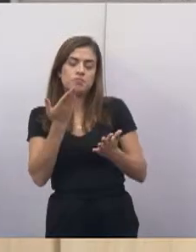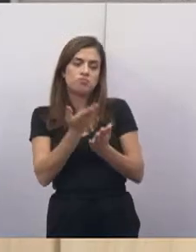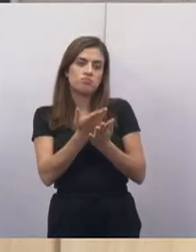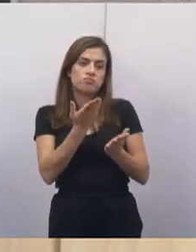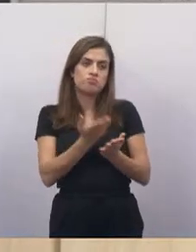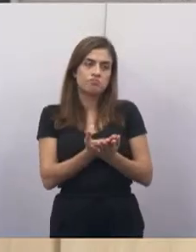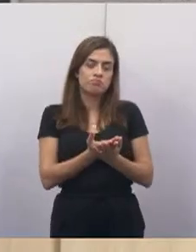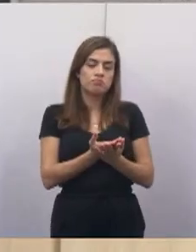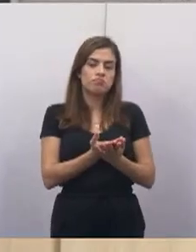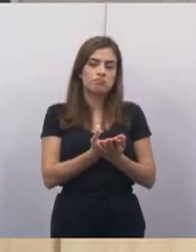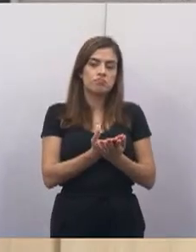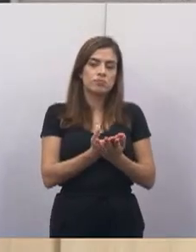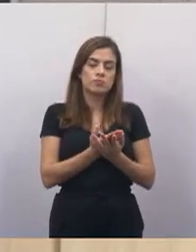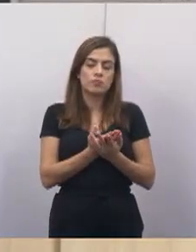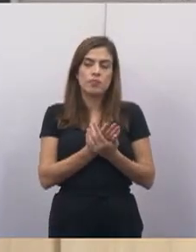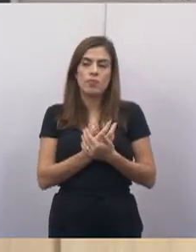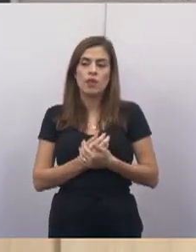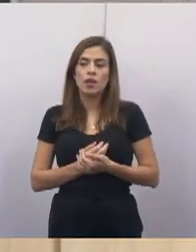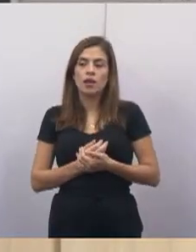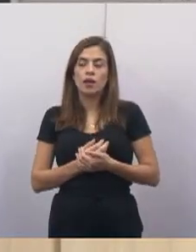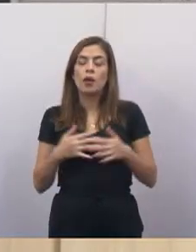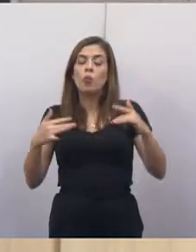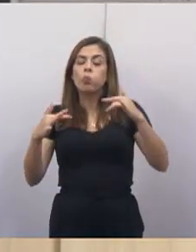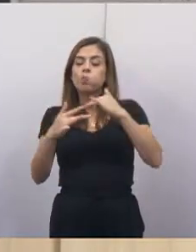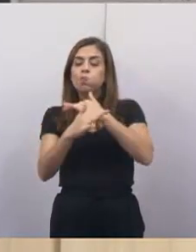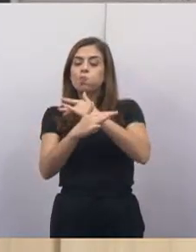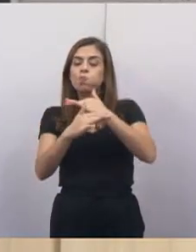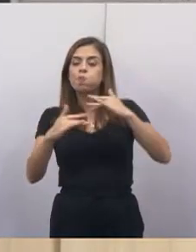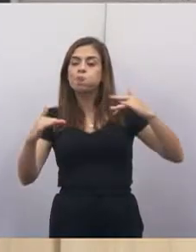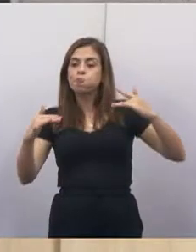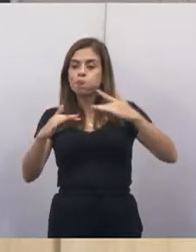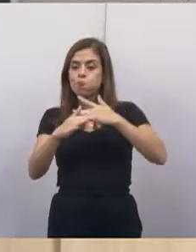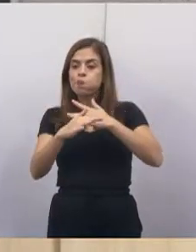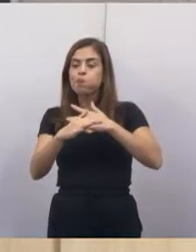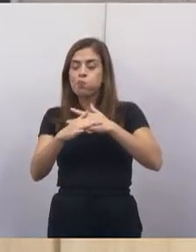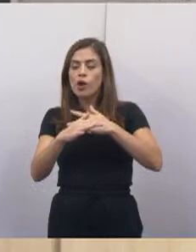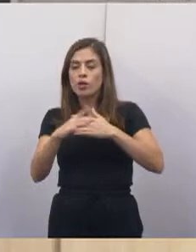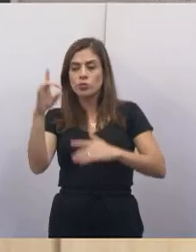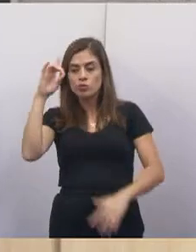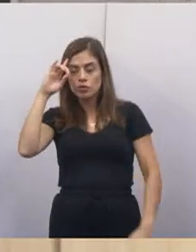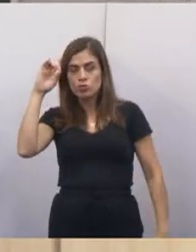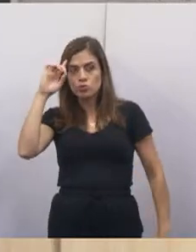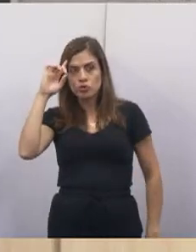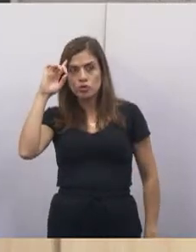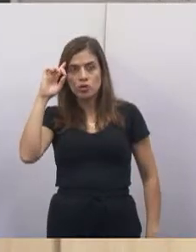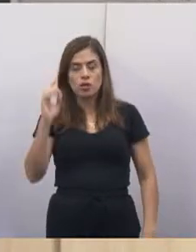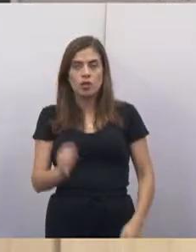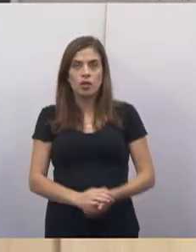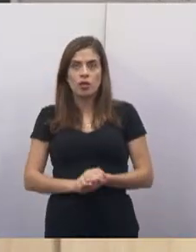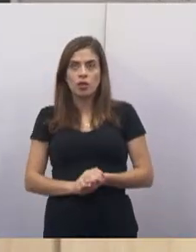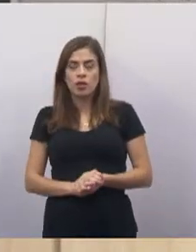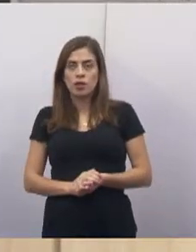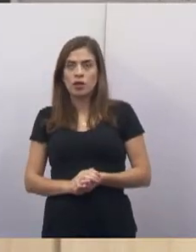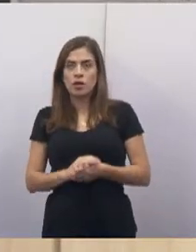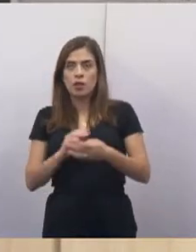estudo sobre a quantidade de veículos que trafegam pelo local diariamente?